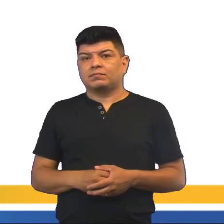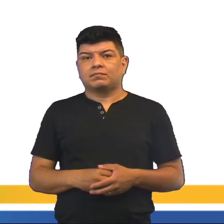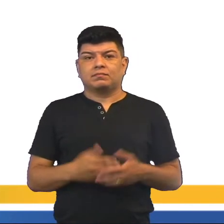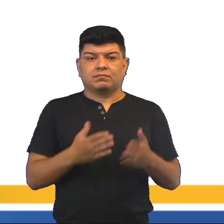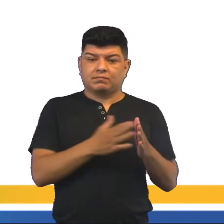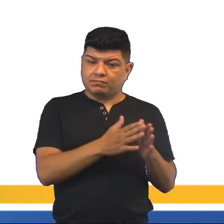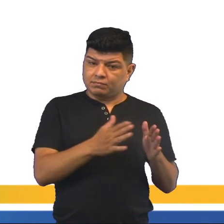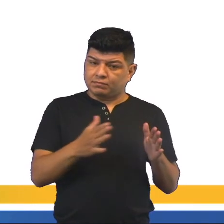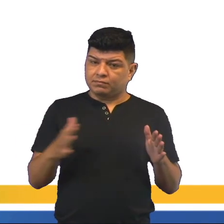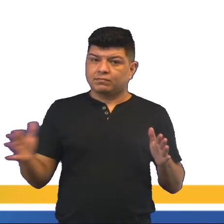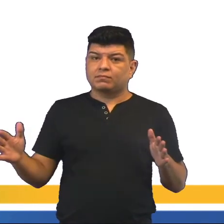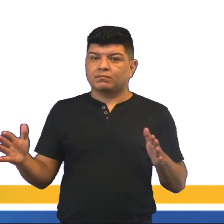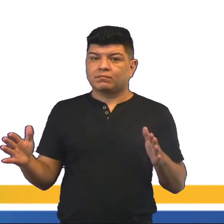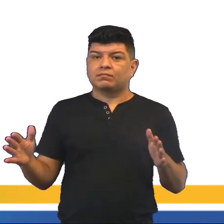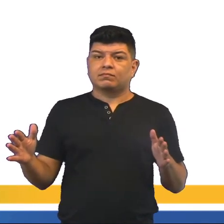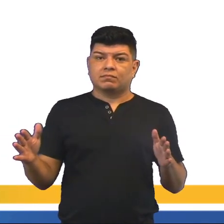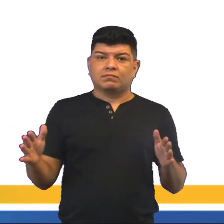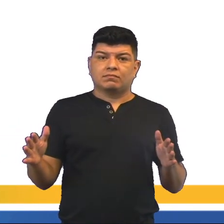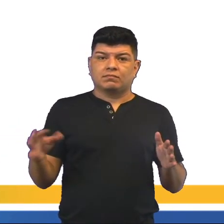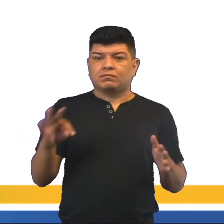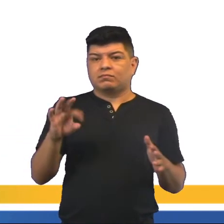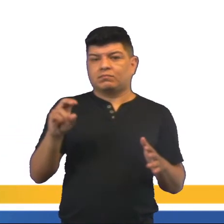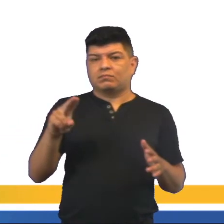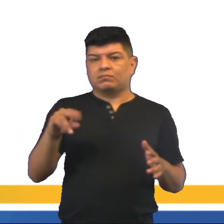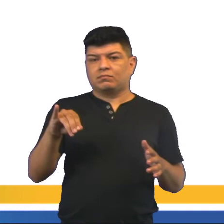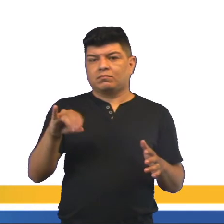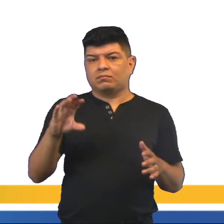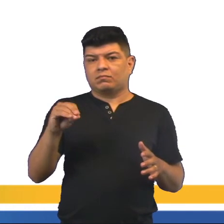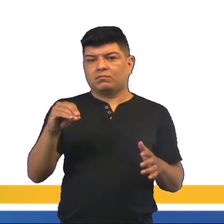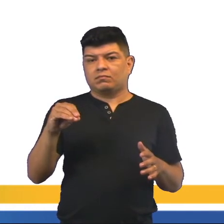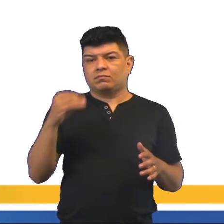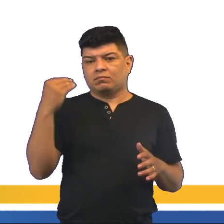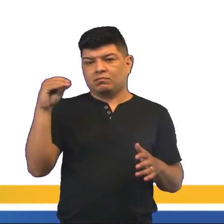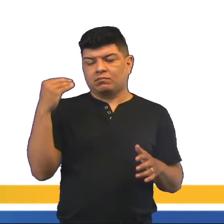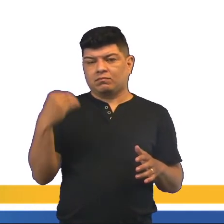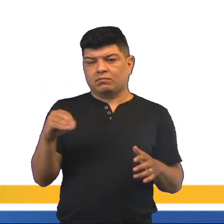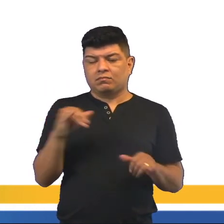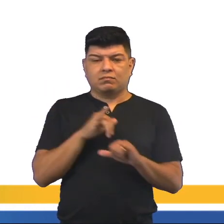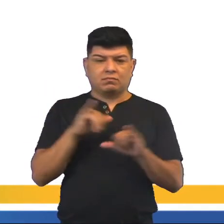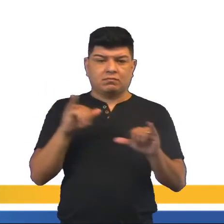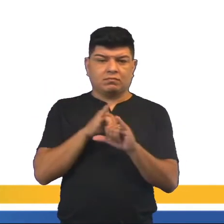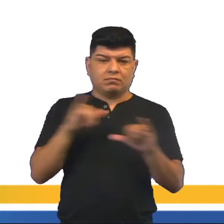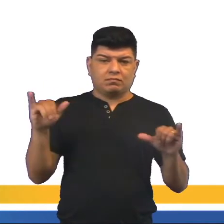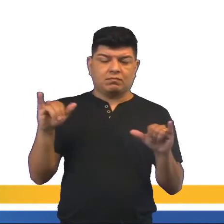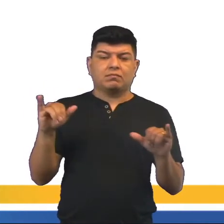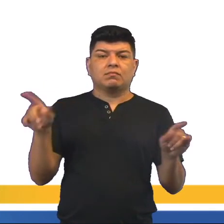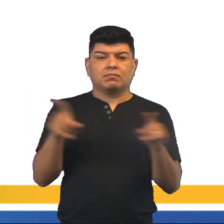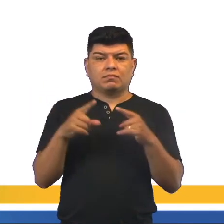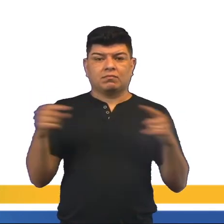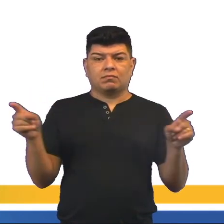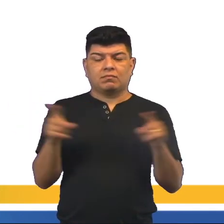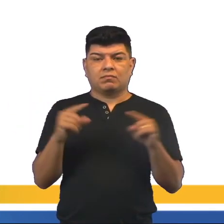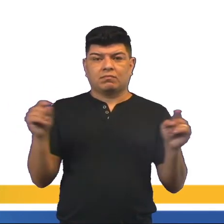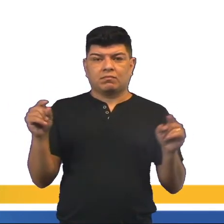nesse período, Tonod Arbiot divulgou sua proposta de notação musical, chamada